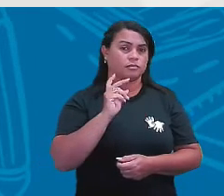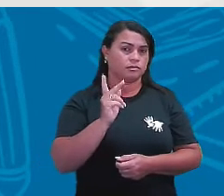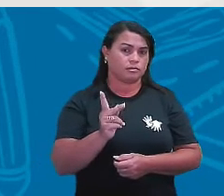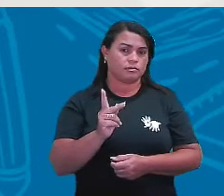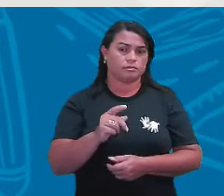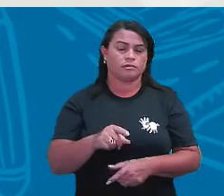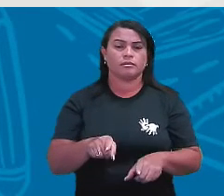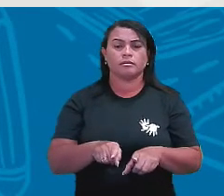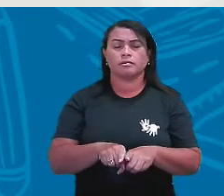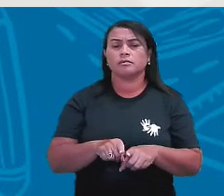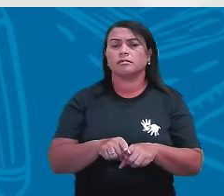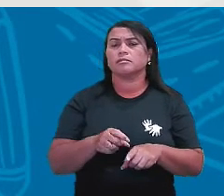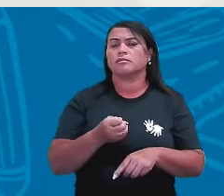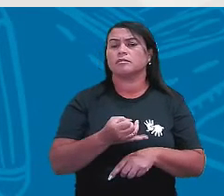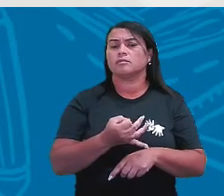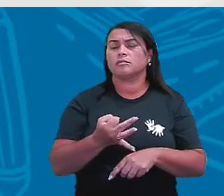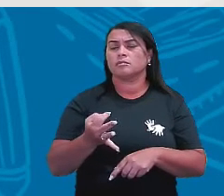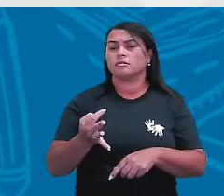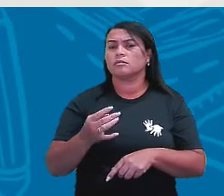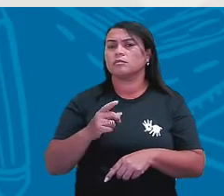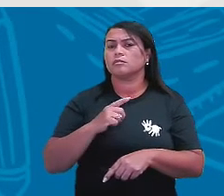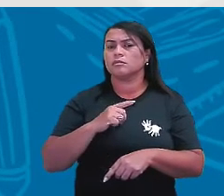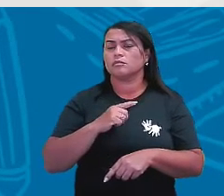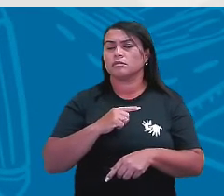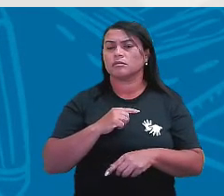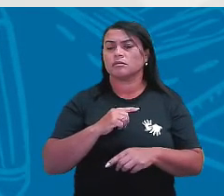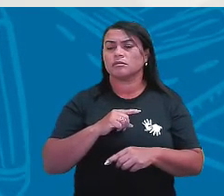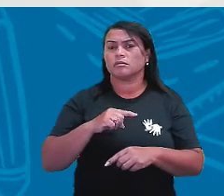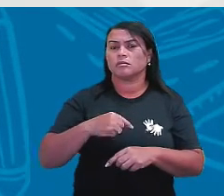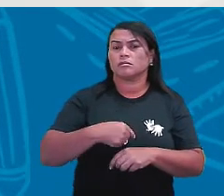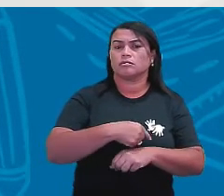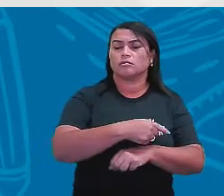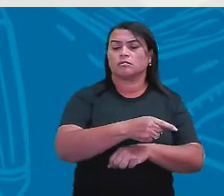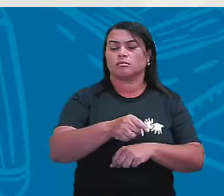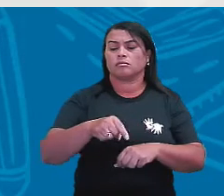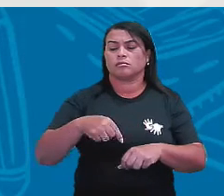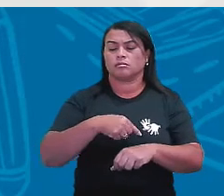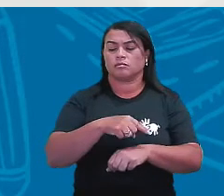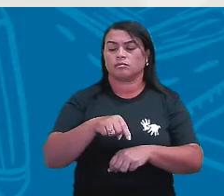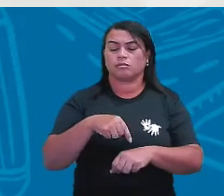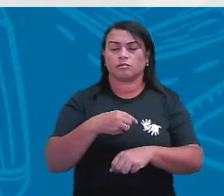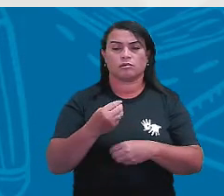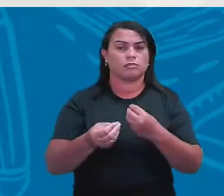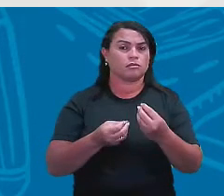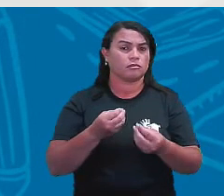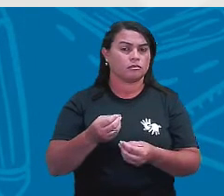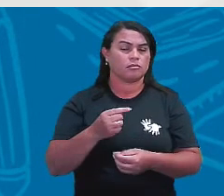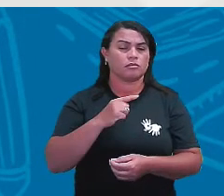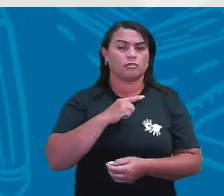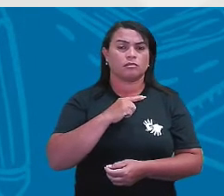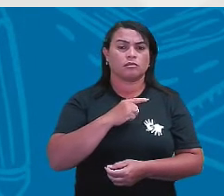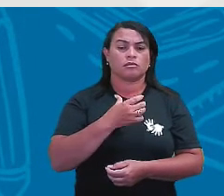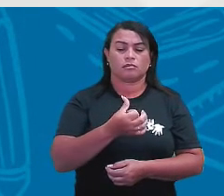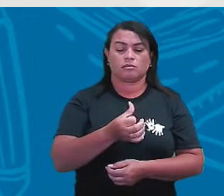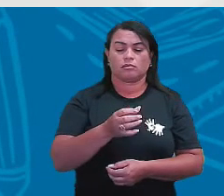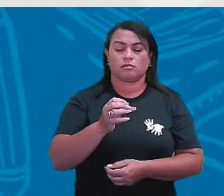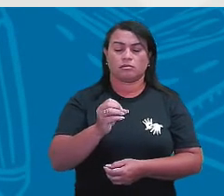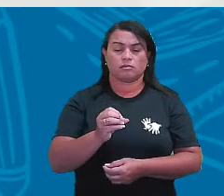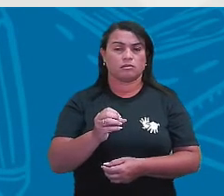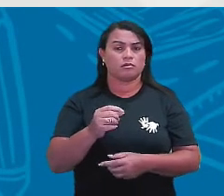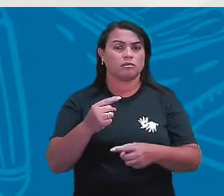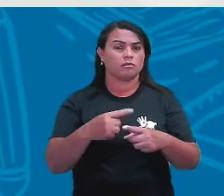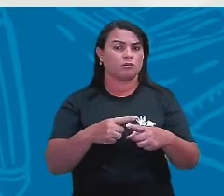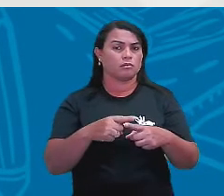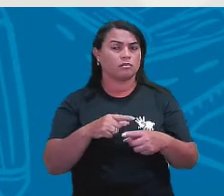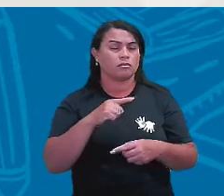E quantos intervalos há na volta toda? Eu vou ter 60 intervalos, porque eu vou